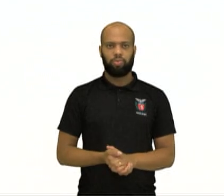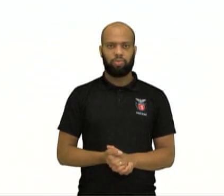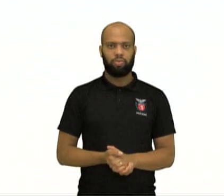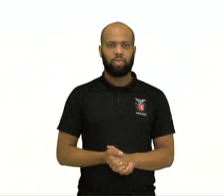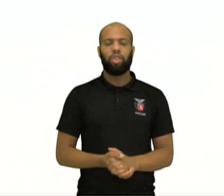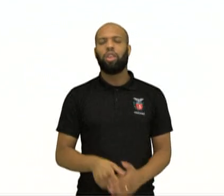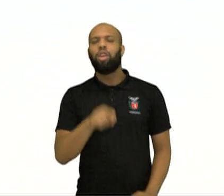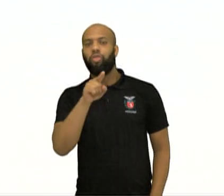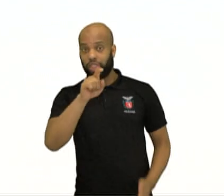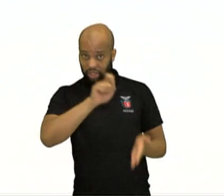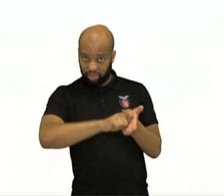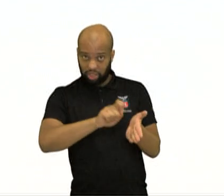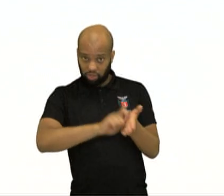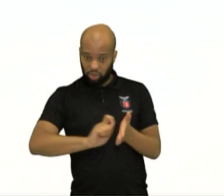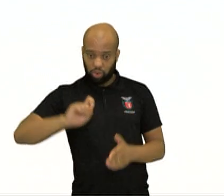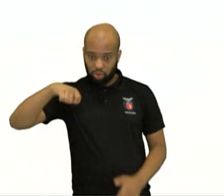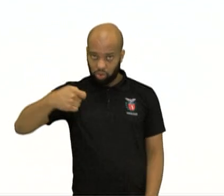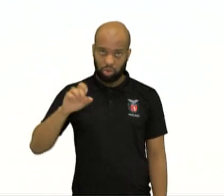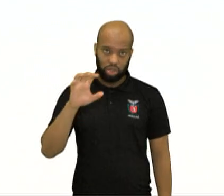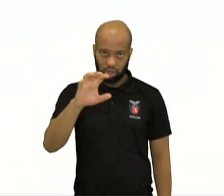Você escreveu sobre isso?